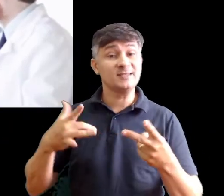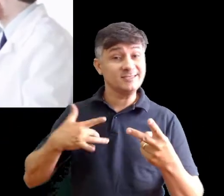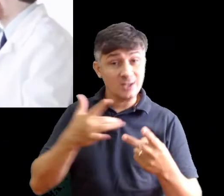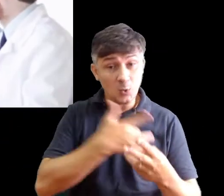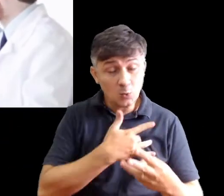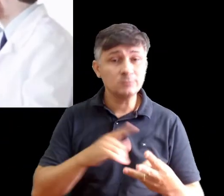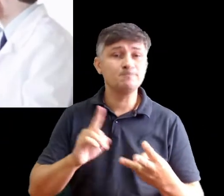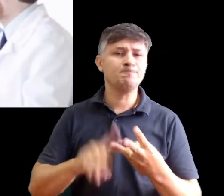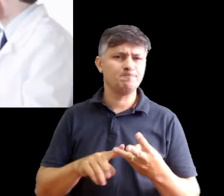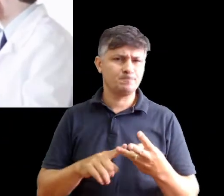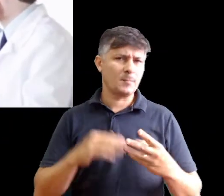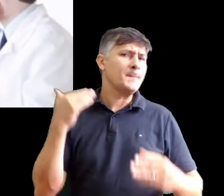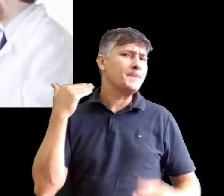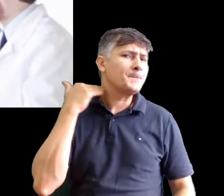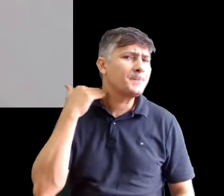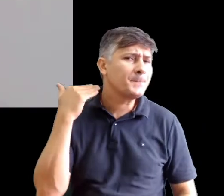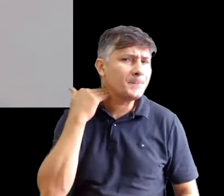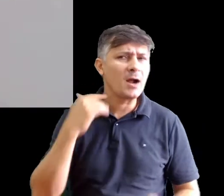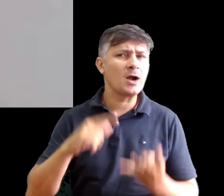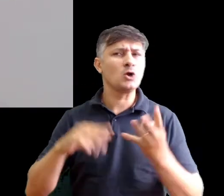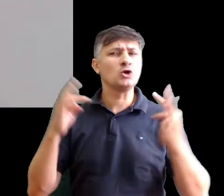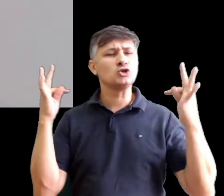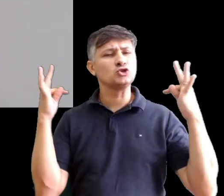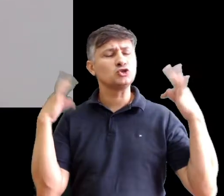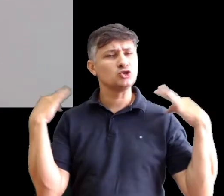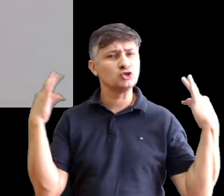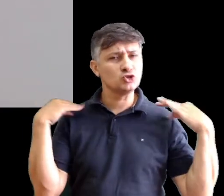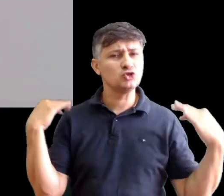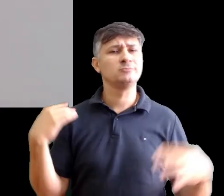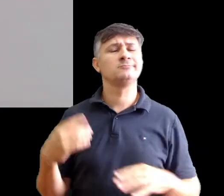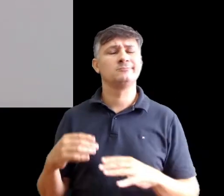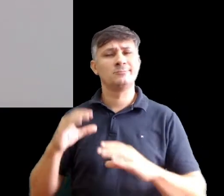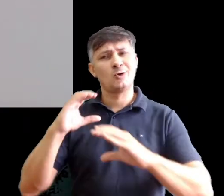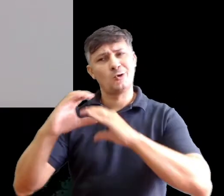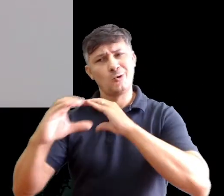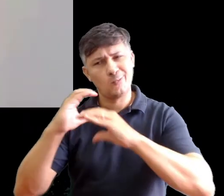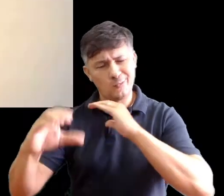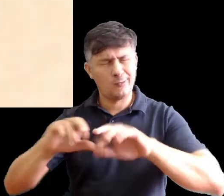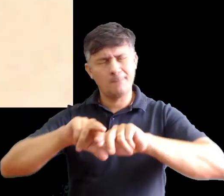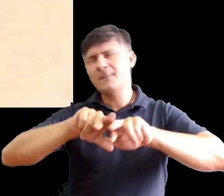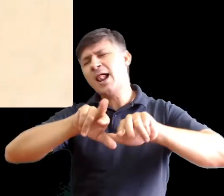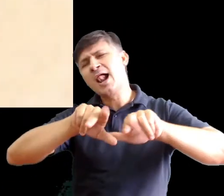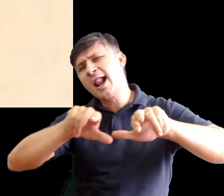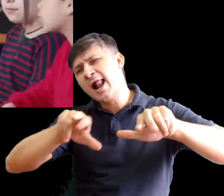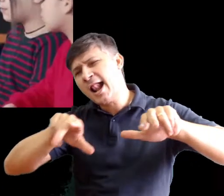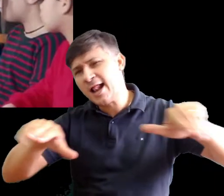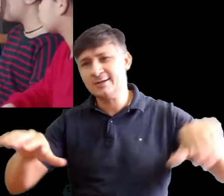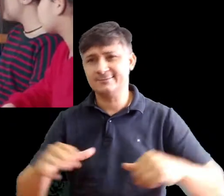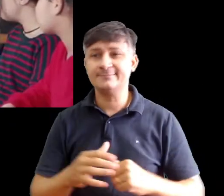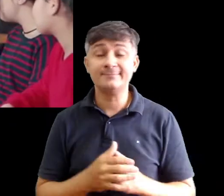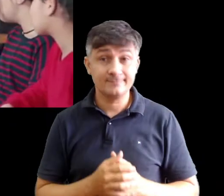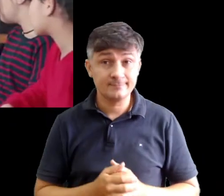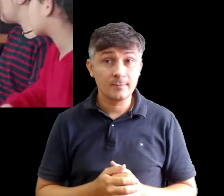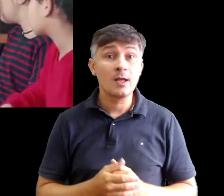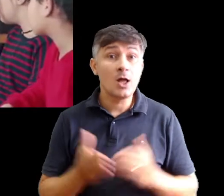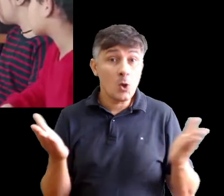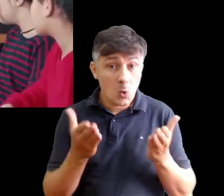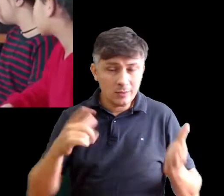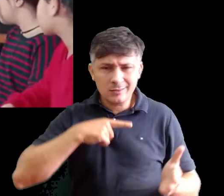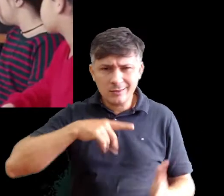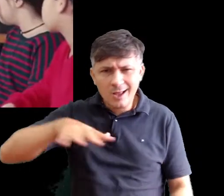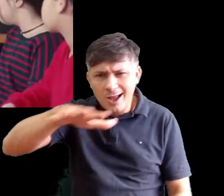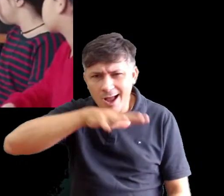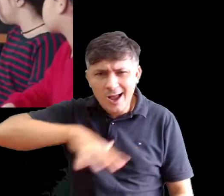às atividades bancárias, ao turismo, à comunicação e a muitas outras áreas. Atuam no setor de